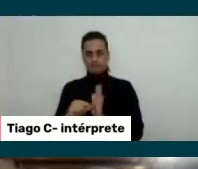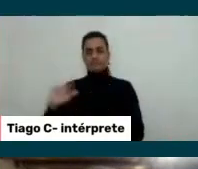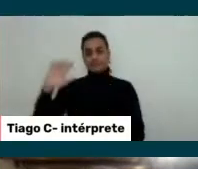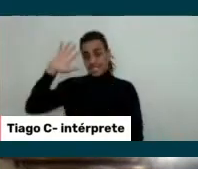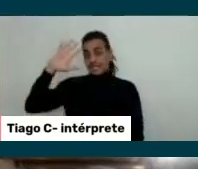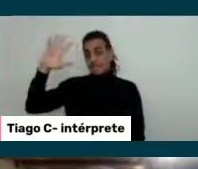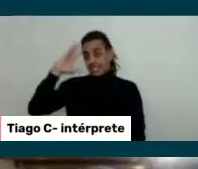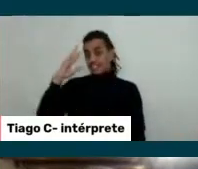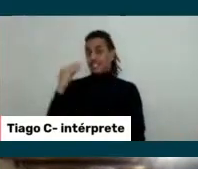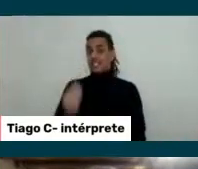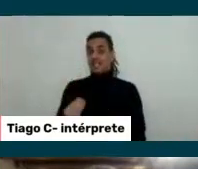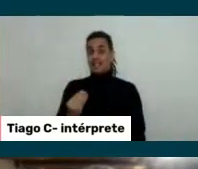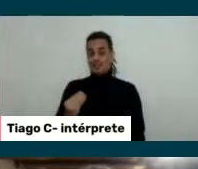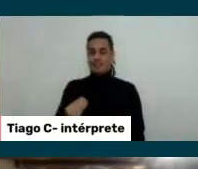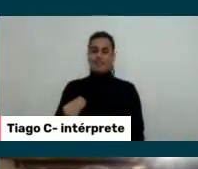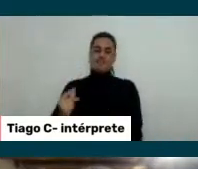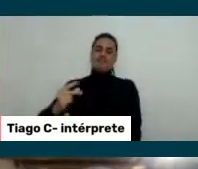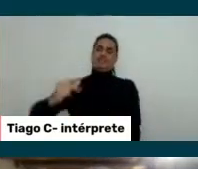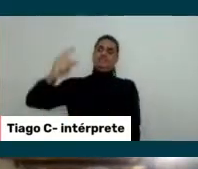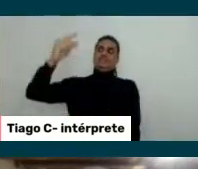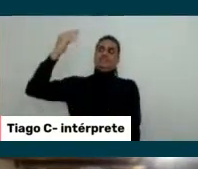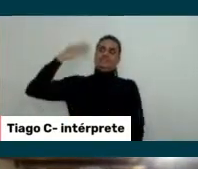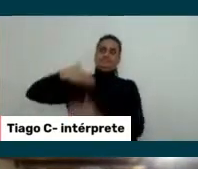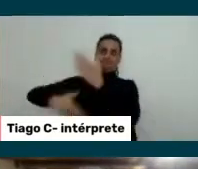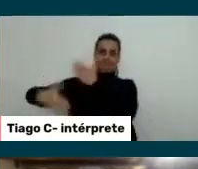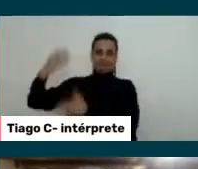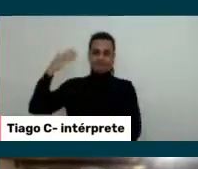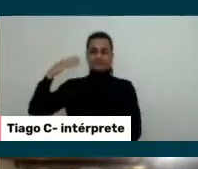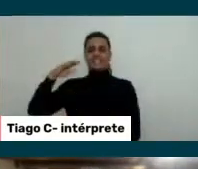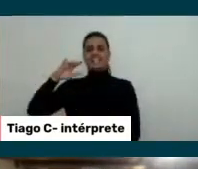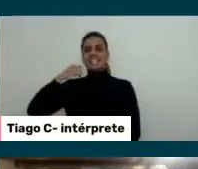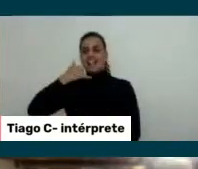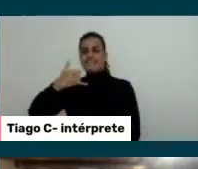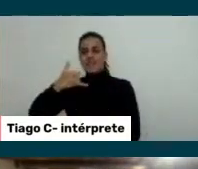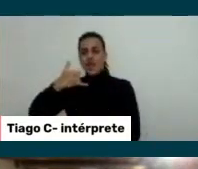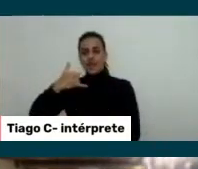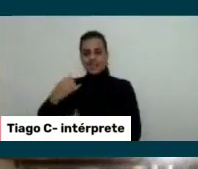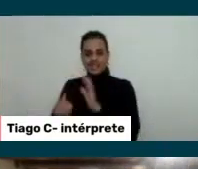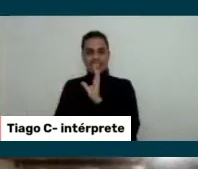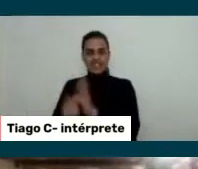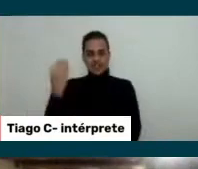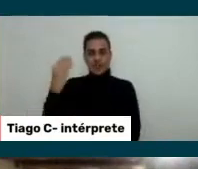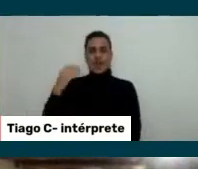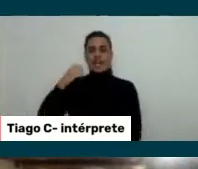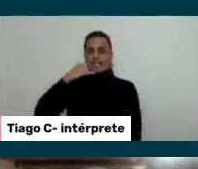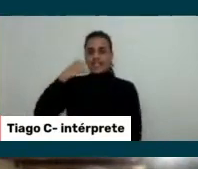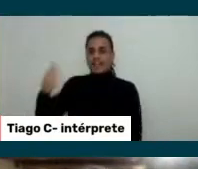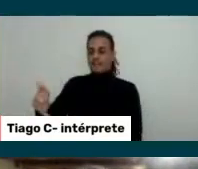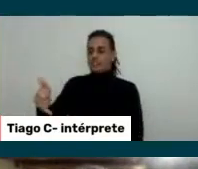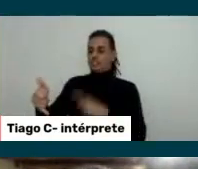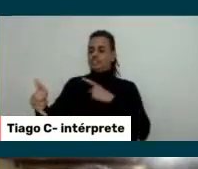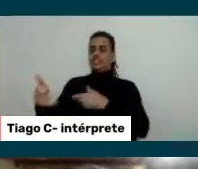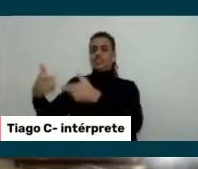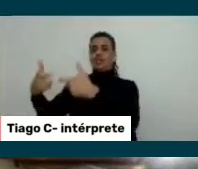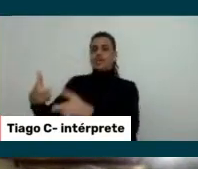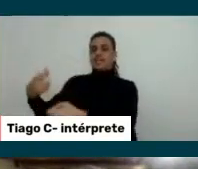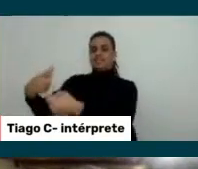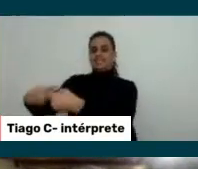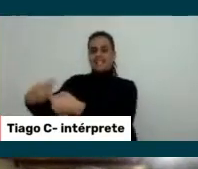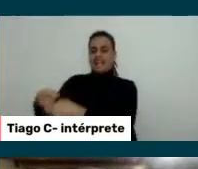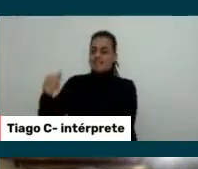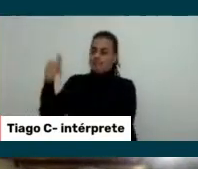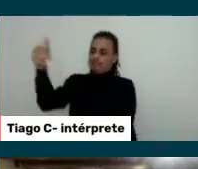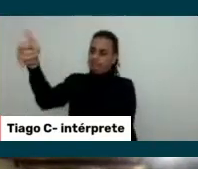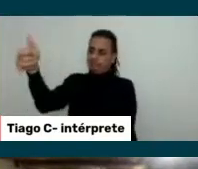naquele passado longínquo que, quando os telefones foram criados, e eles ficaram disponíveis nas cidades, em lugares muito específicos, em